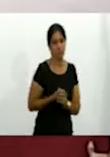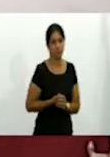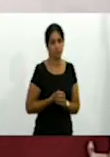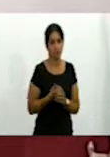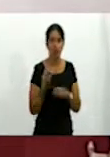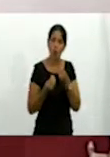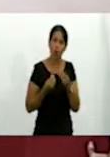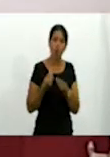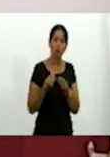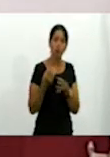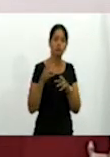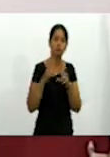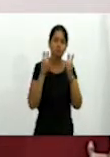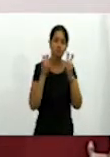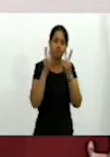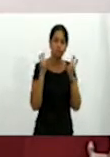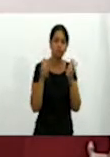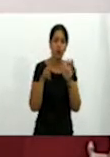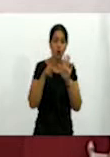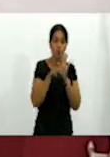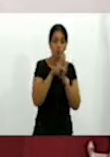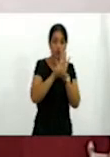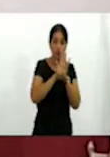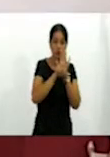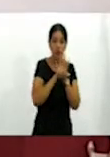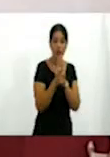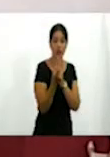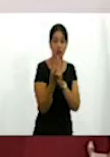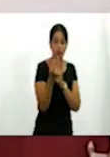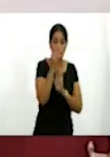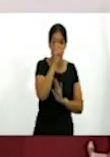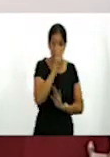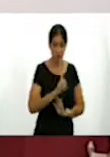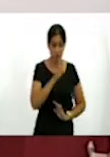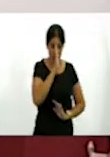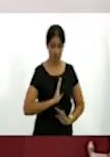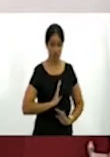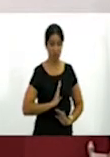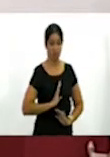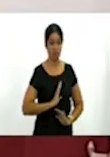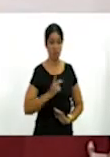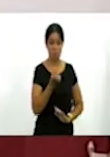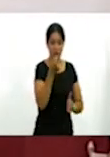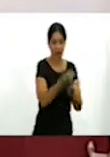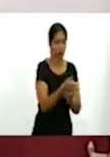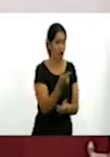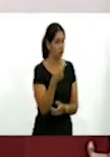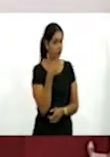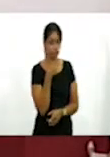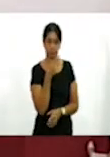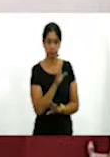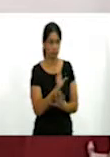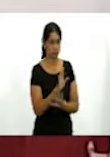municipal de ensino é um projeto gratuito não existe nenhum custo pra poder executivo onde